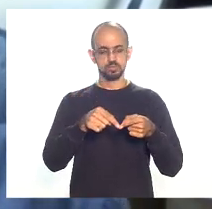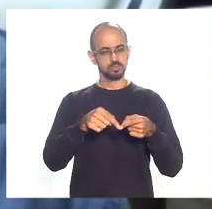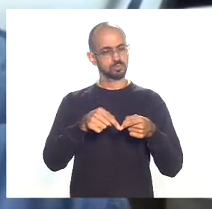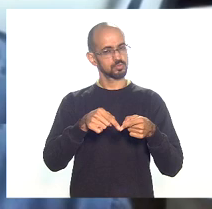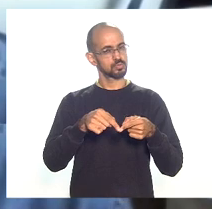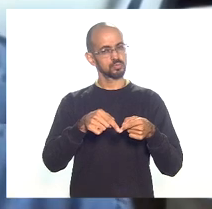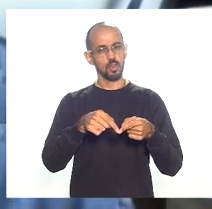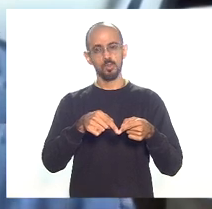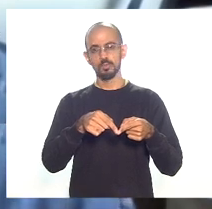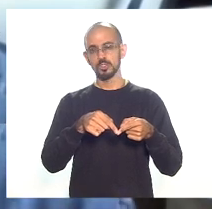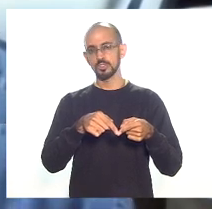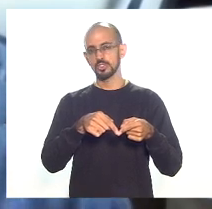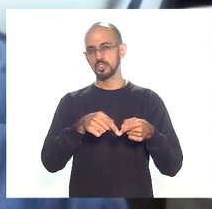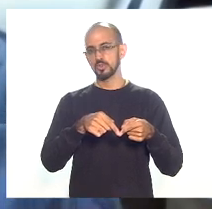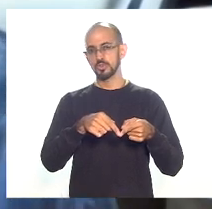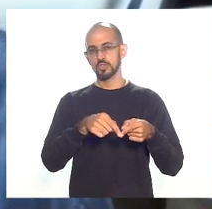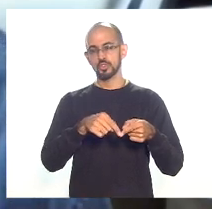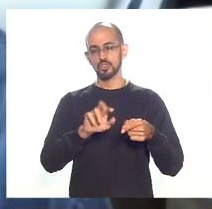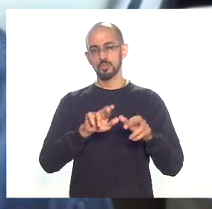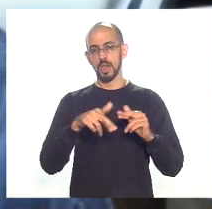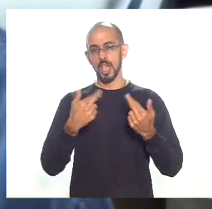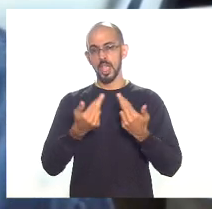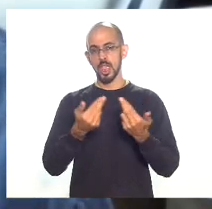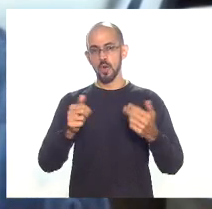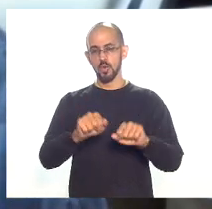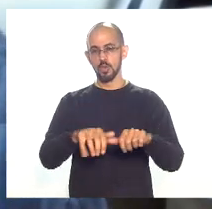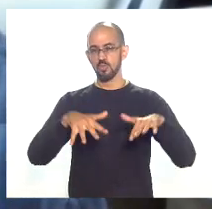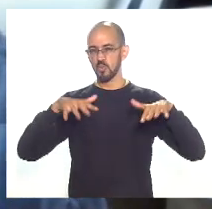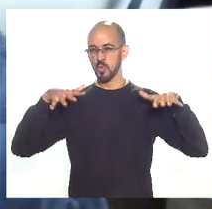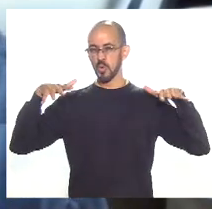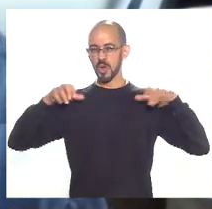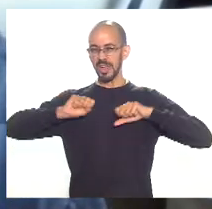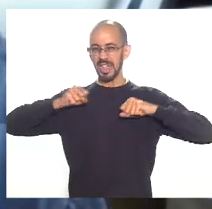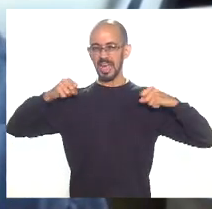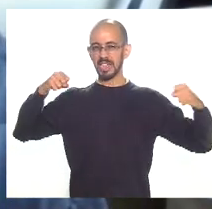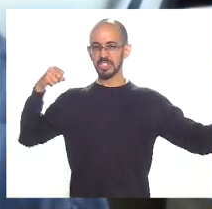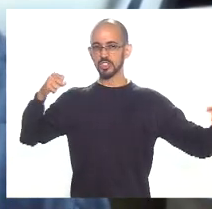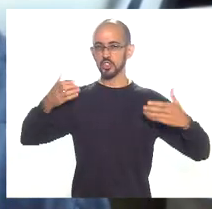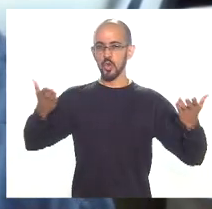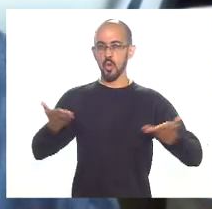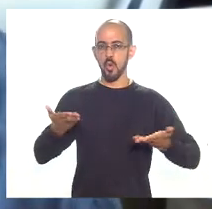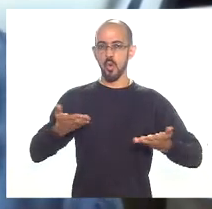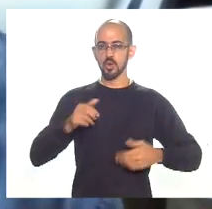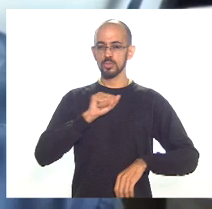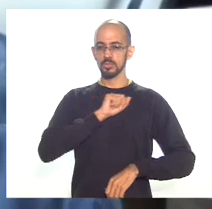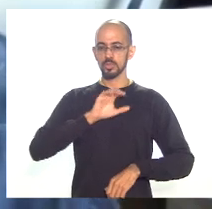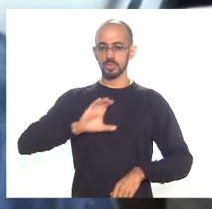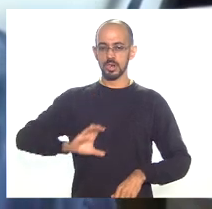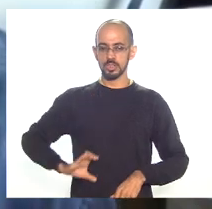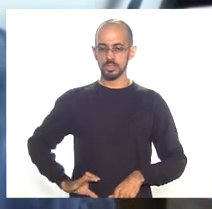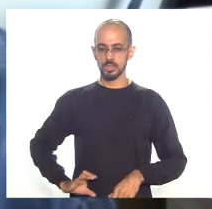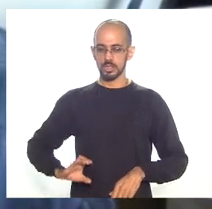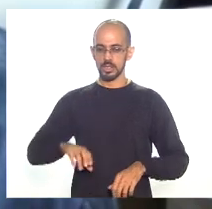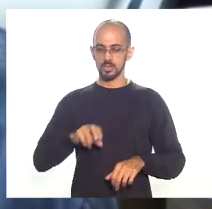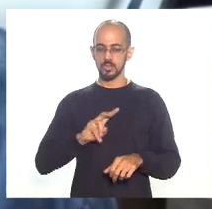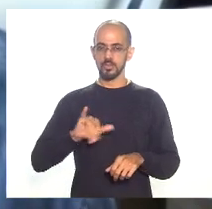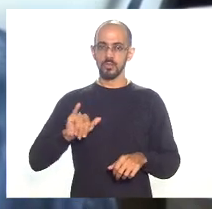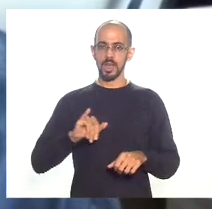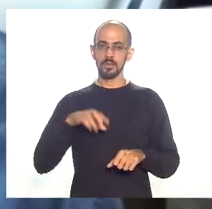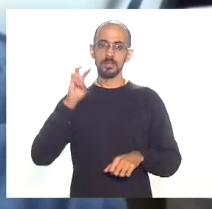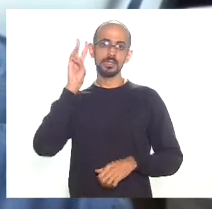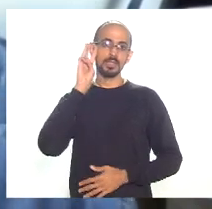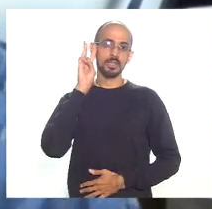uma grande reunião já marcada hoje pelo presidente André Siciliano para terça